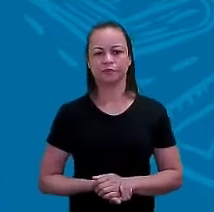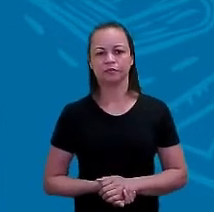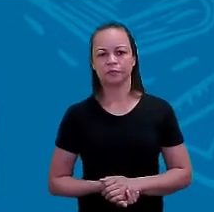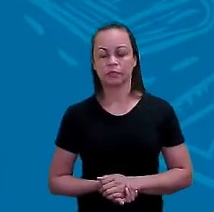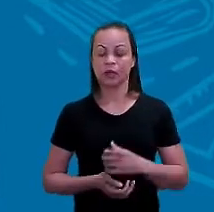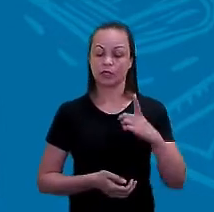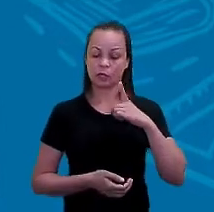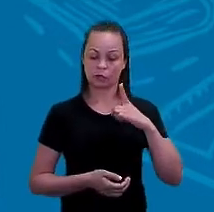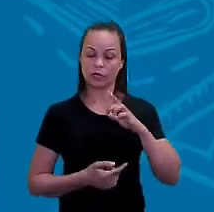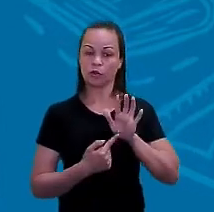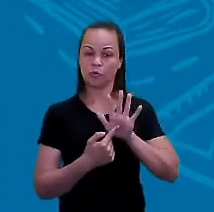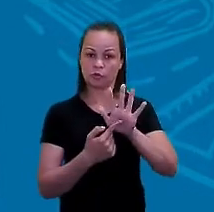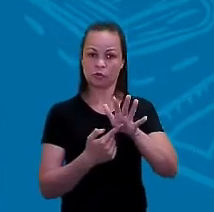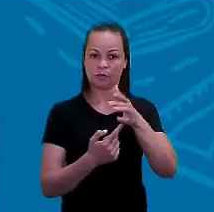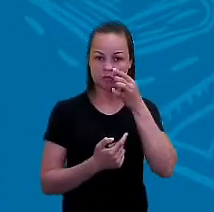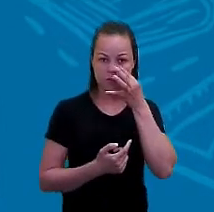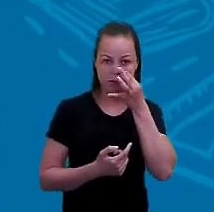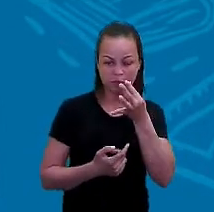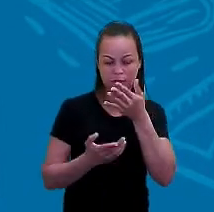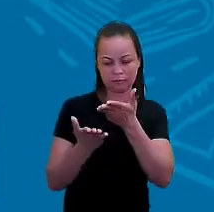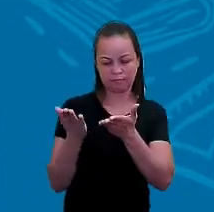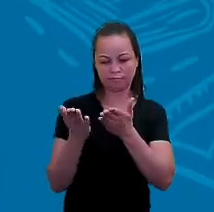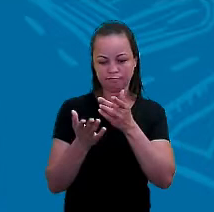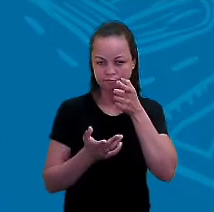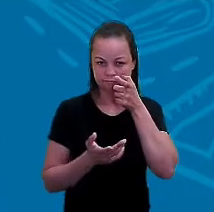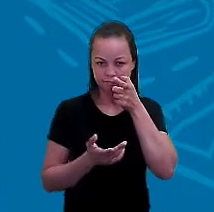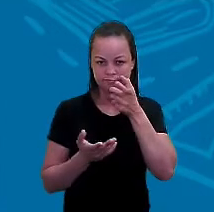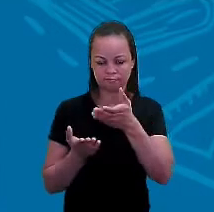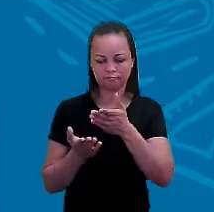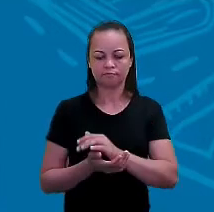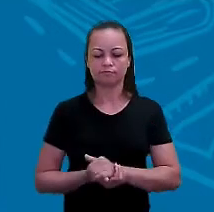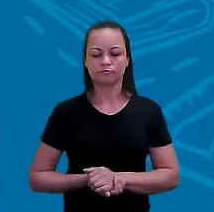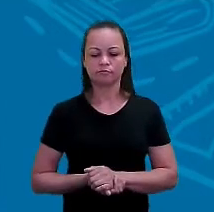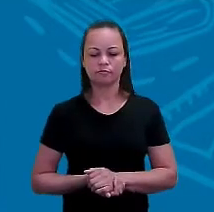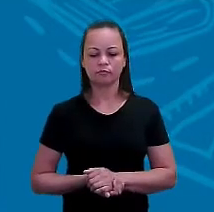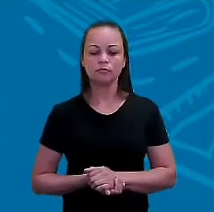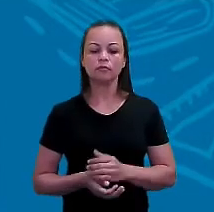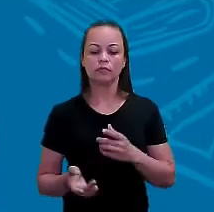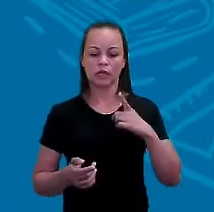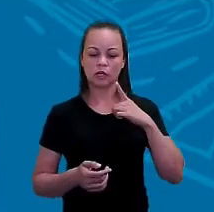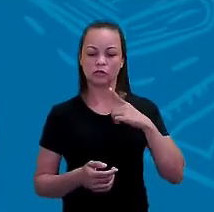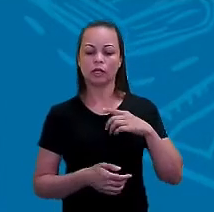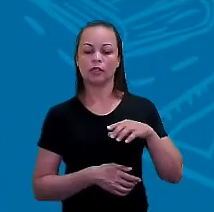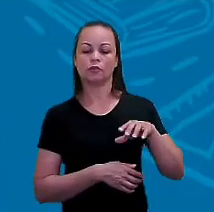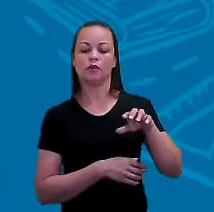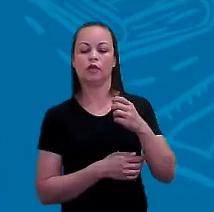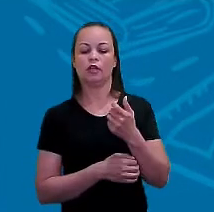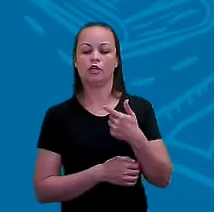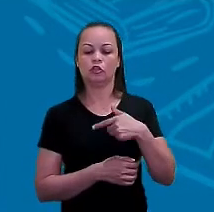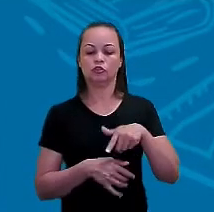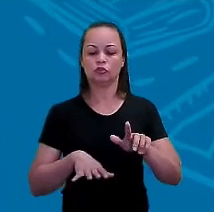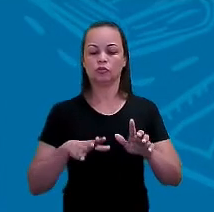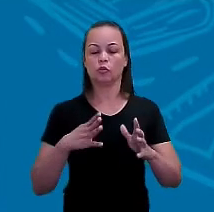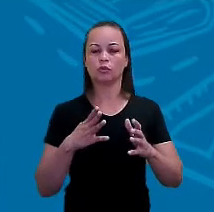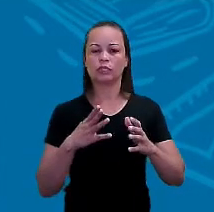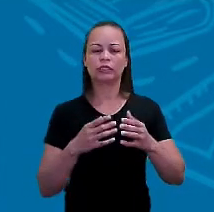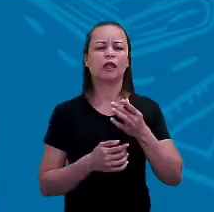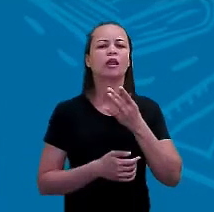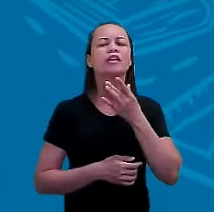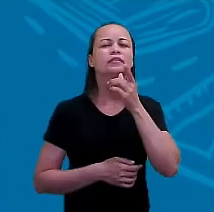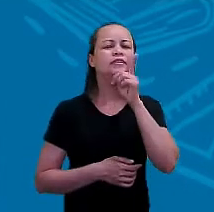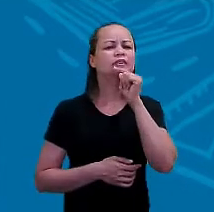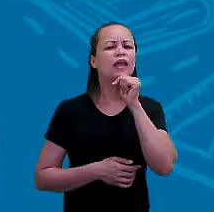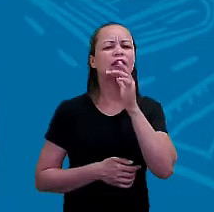eu tenho, bem interessante, veja aqui na tela, eu tenho... I'm so thirsty, I'm so thirsty, I'm lost,